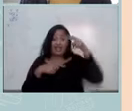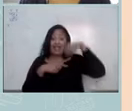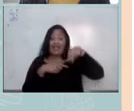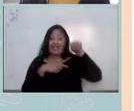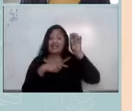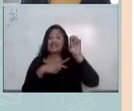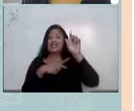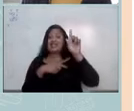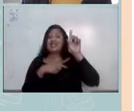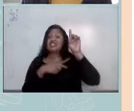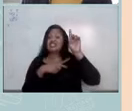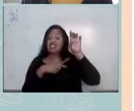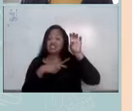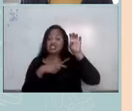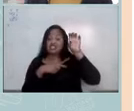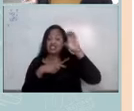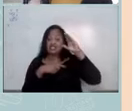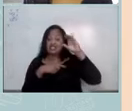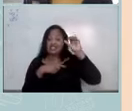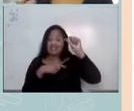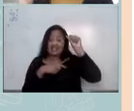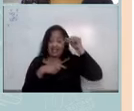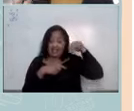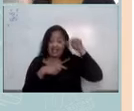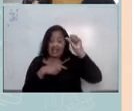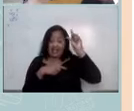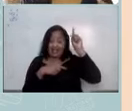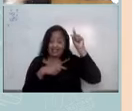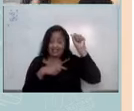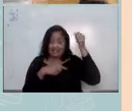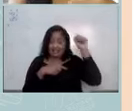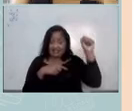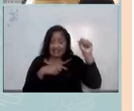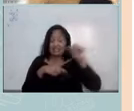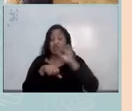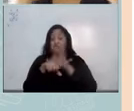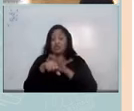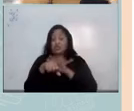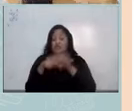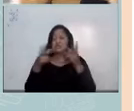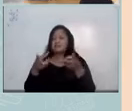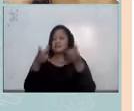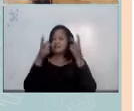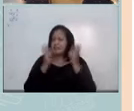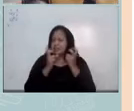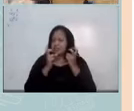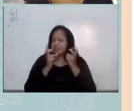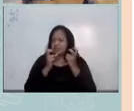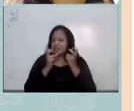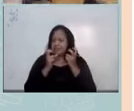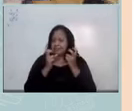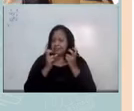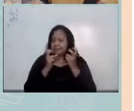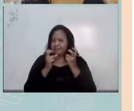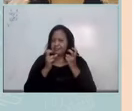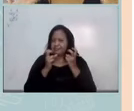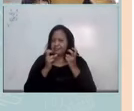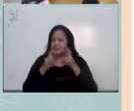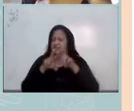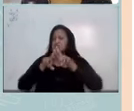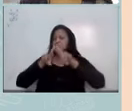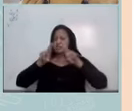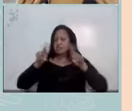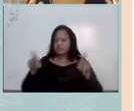são essas doenças negligenciadas, pessoal? São doenças, né, que a gente percebe que existe uma discrepância, né, existe uma